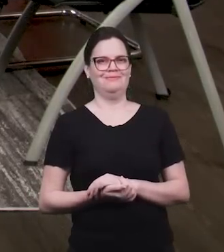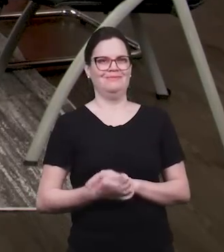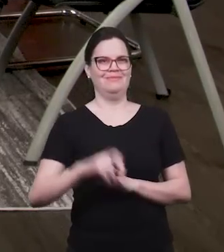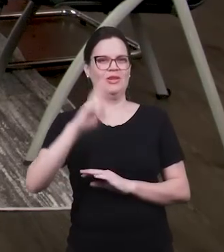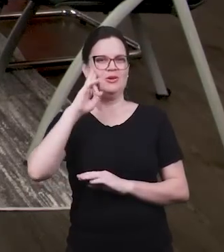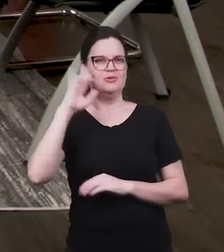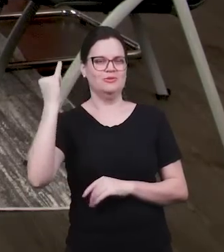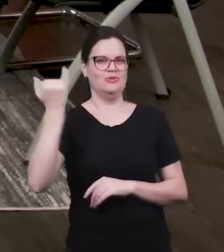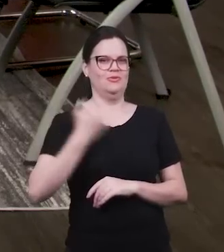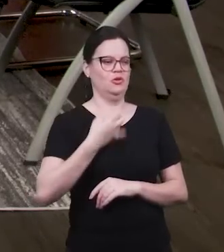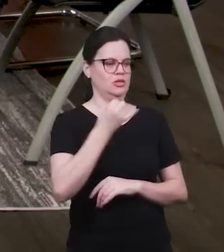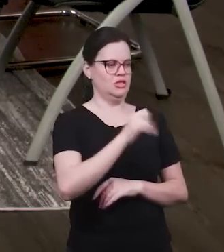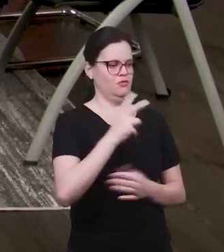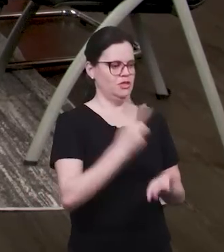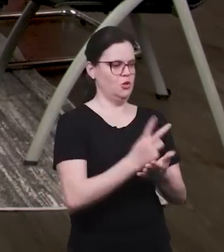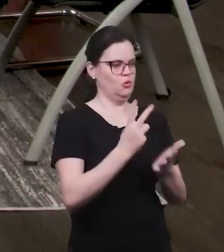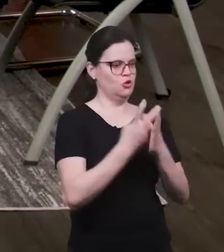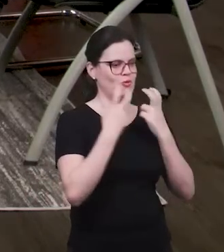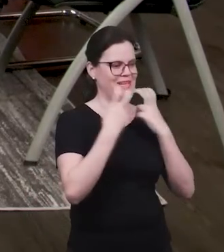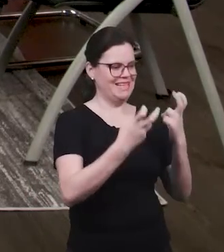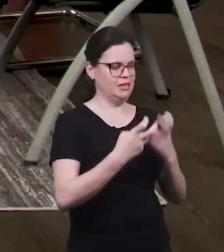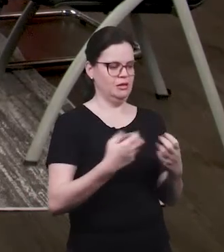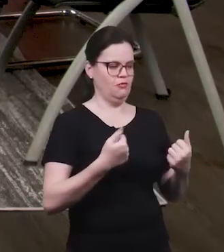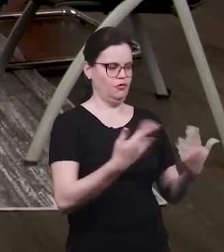continuar gritando, você não vai receber a bênção.